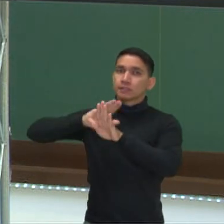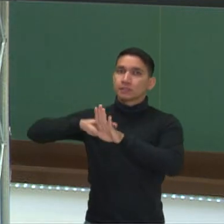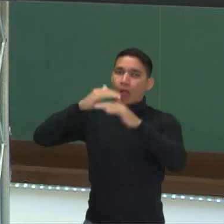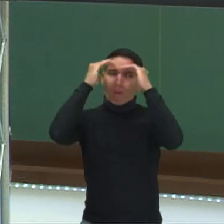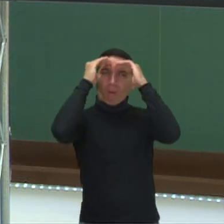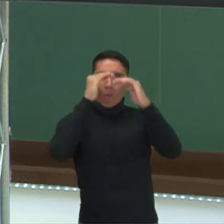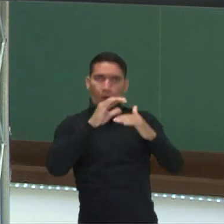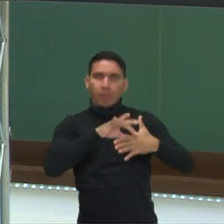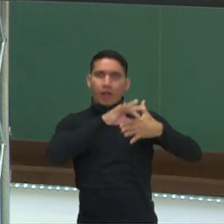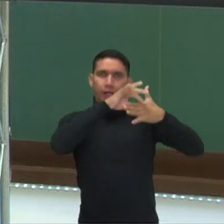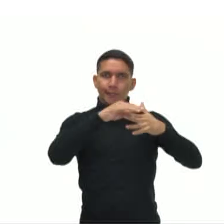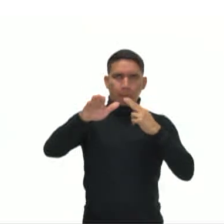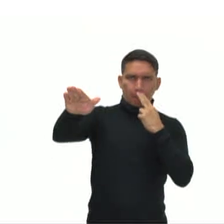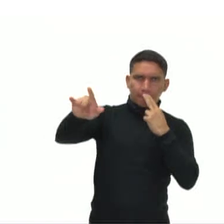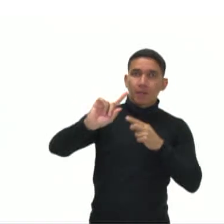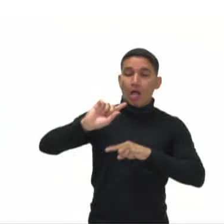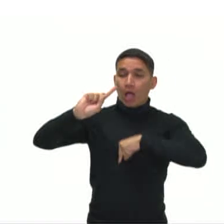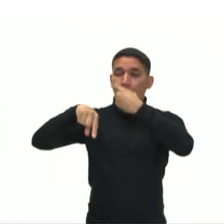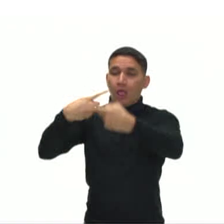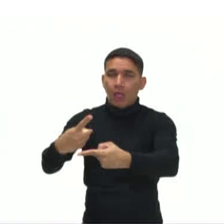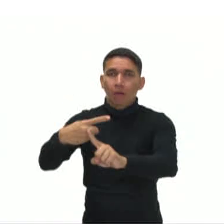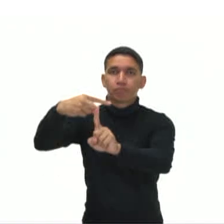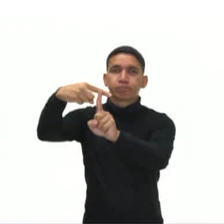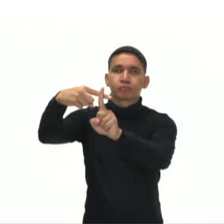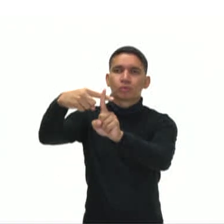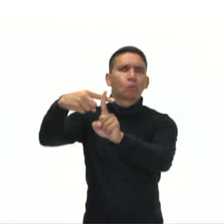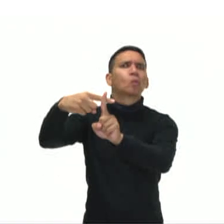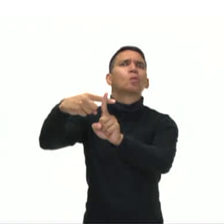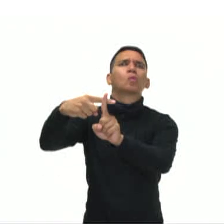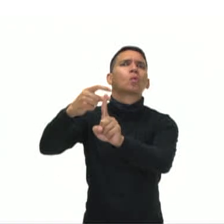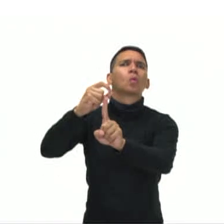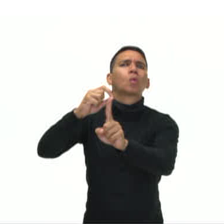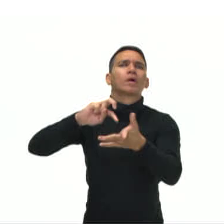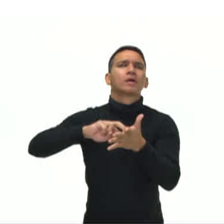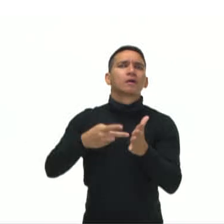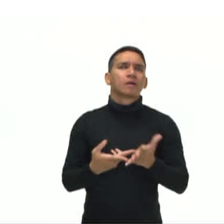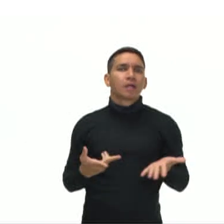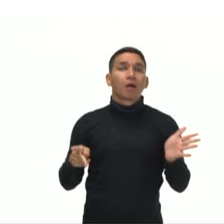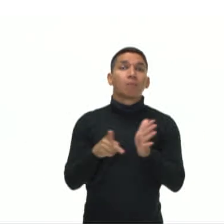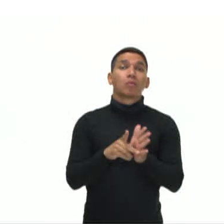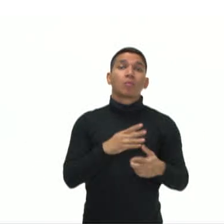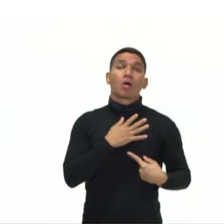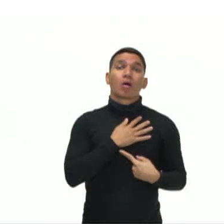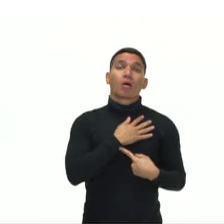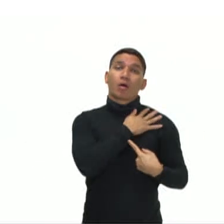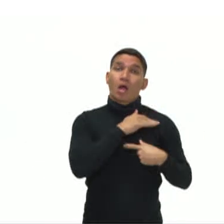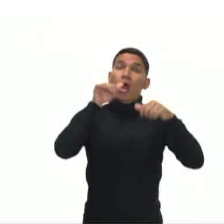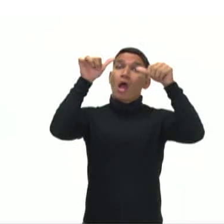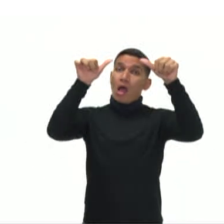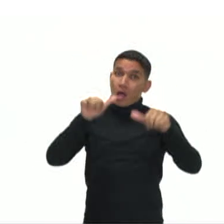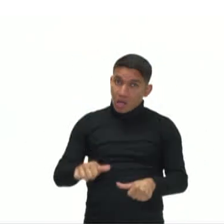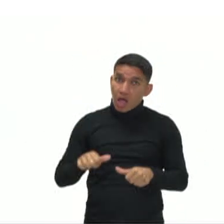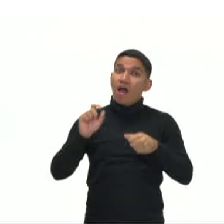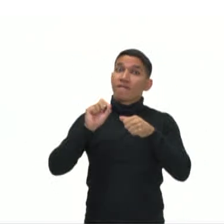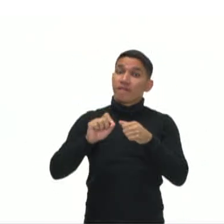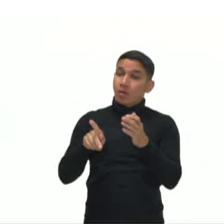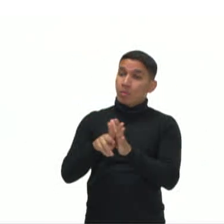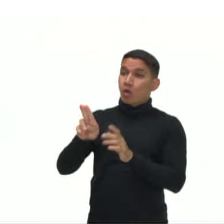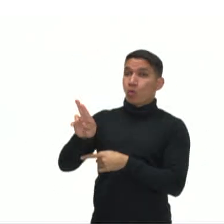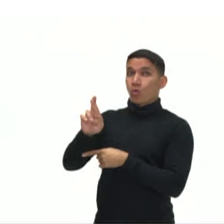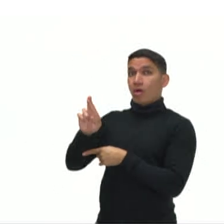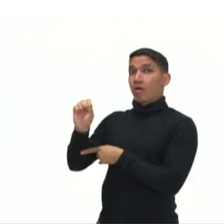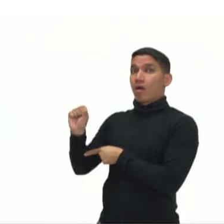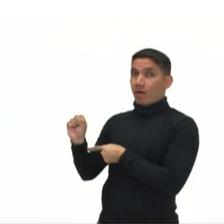líder, até que esses soldados se transformam em cruzes. Você percebe então que esse é um cartaz feito na União